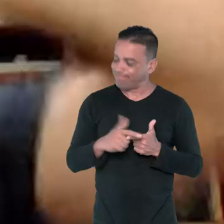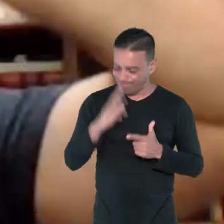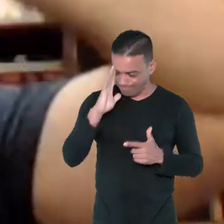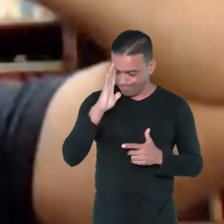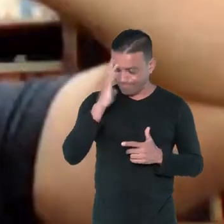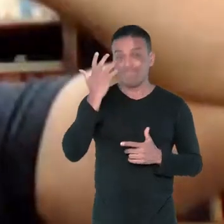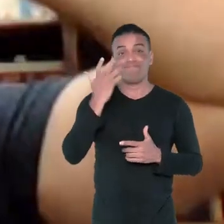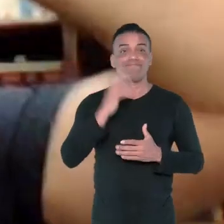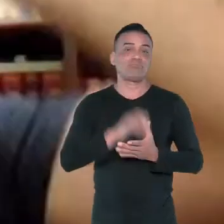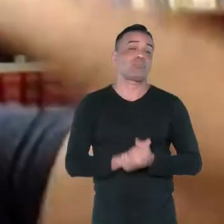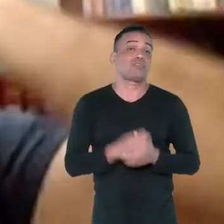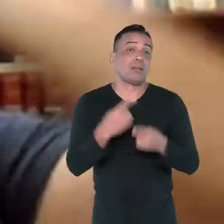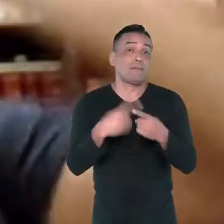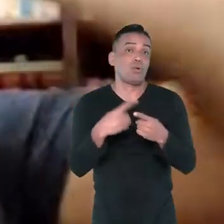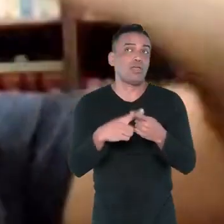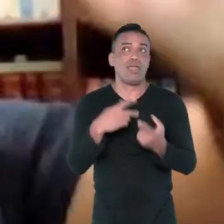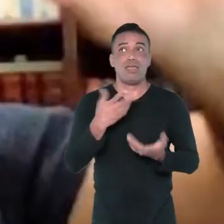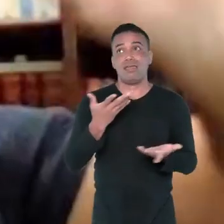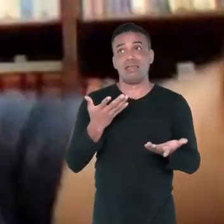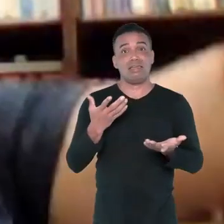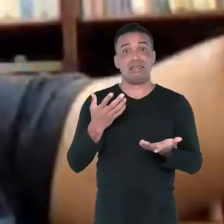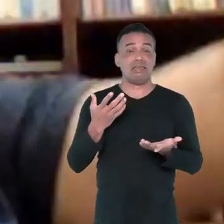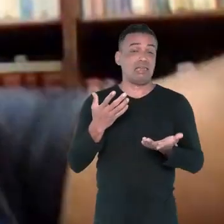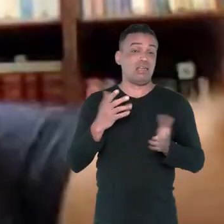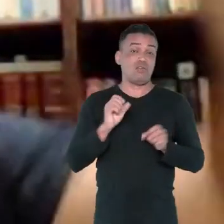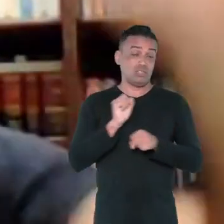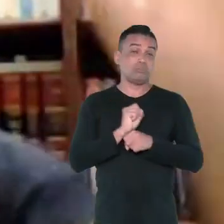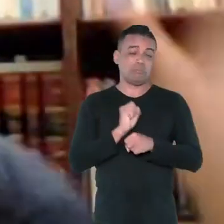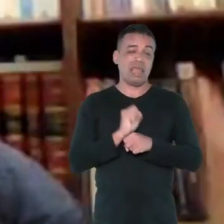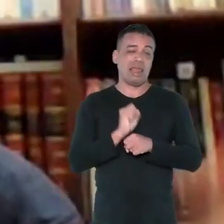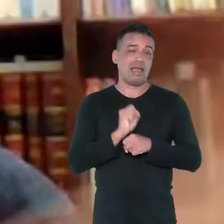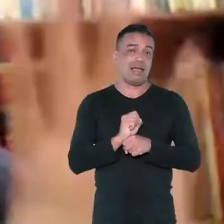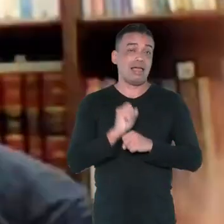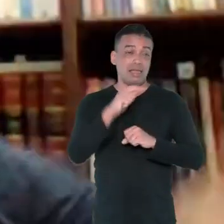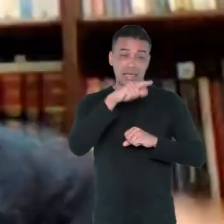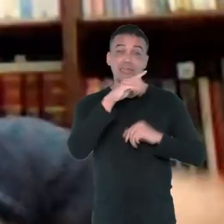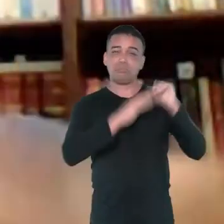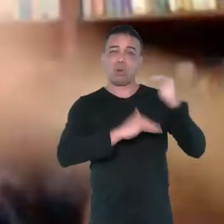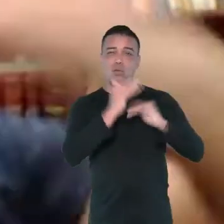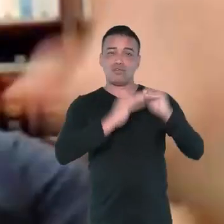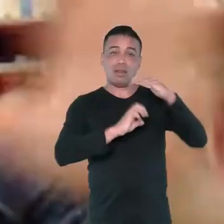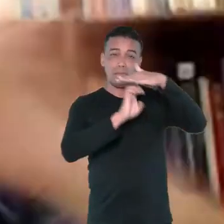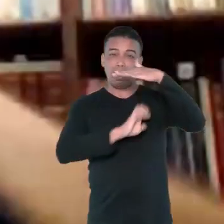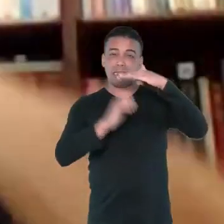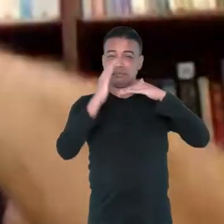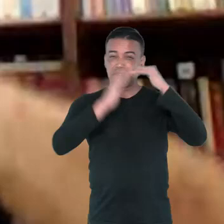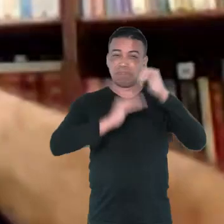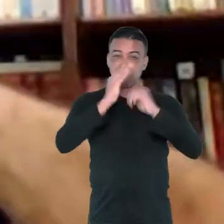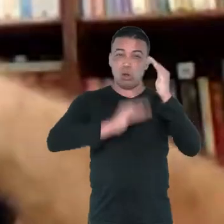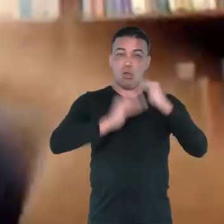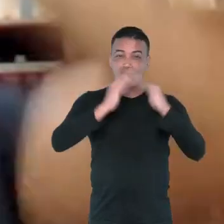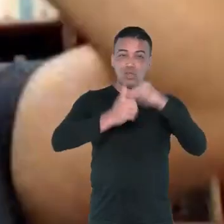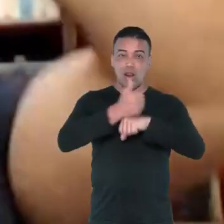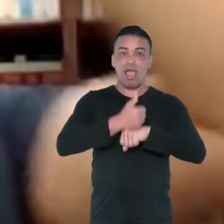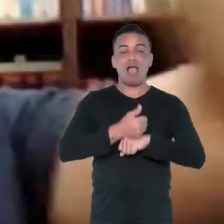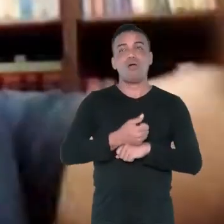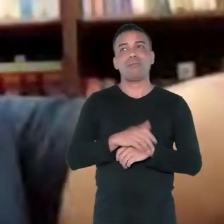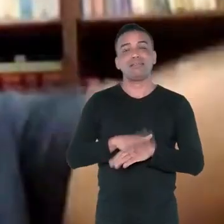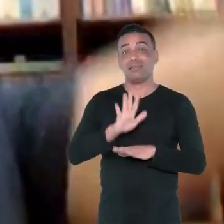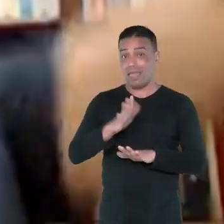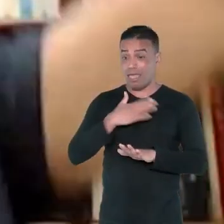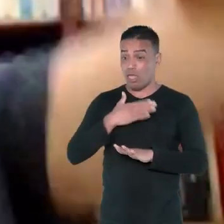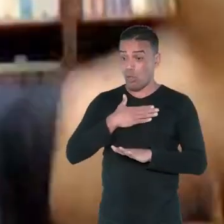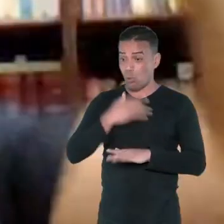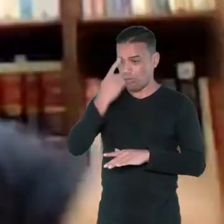Porque eu não vou falar nada, vou esperar eles, que são os profissionais, eu não vou falar nada. Mas eu tenho uma